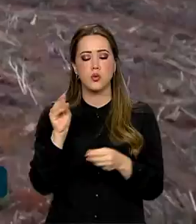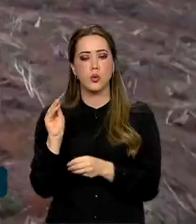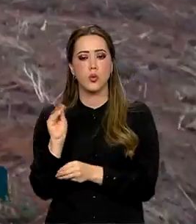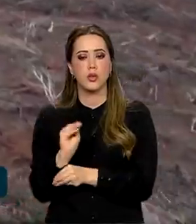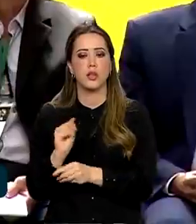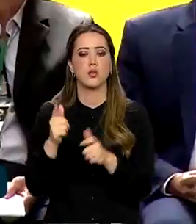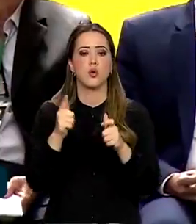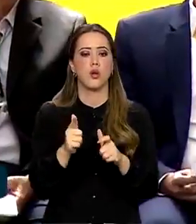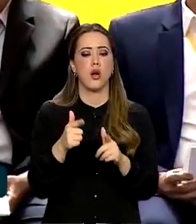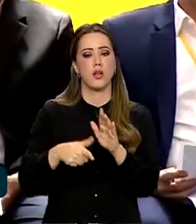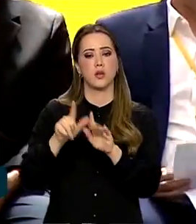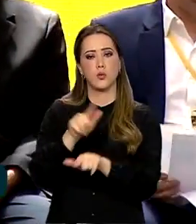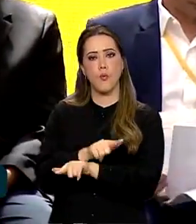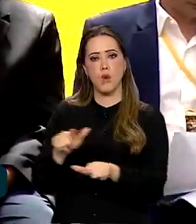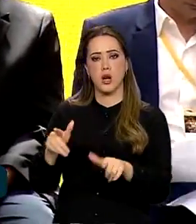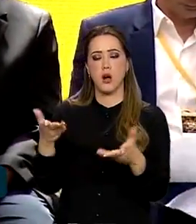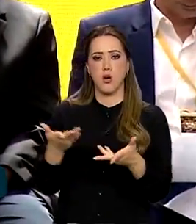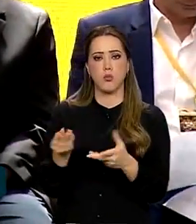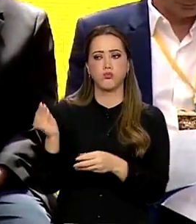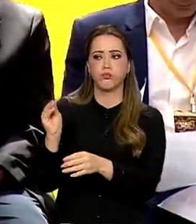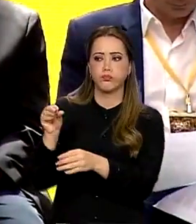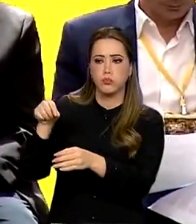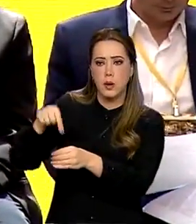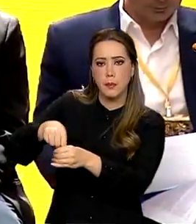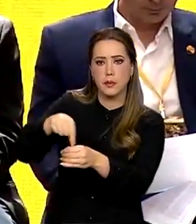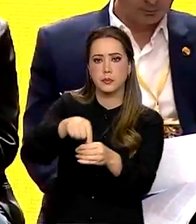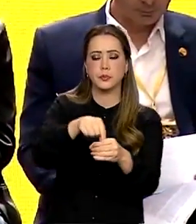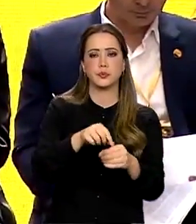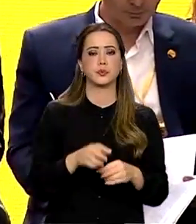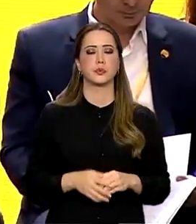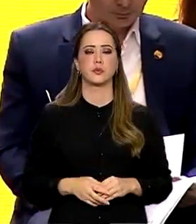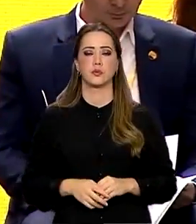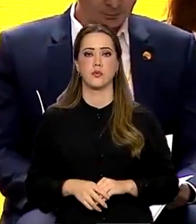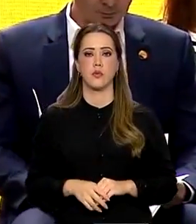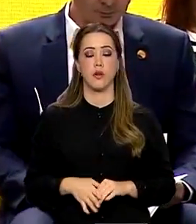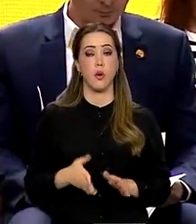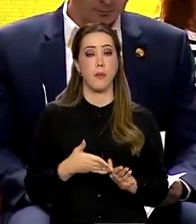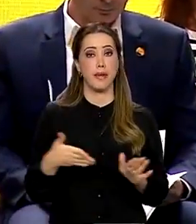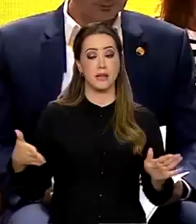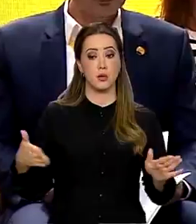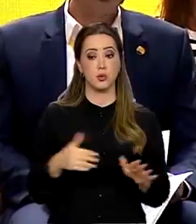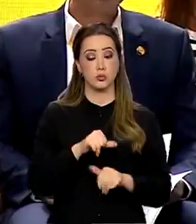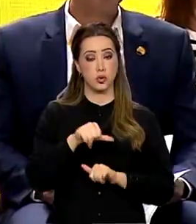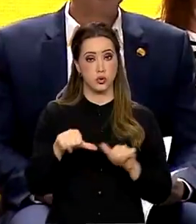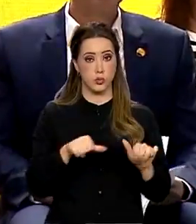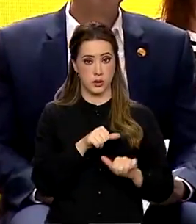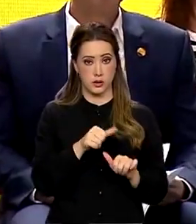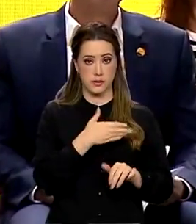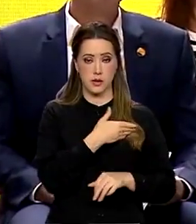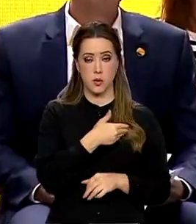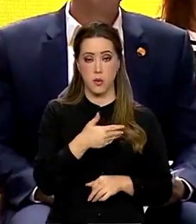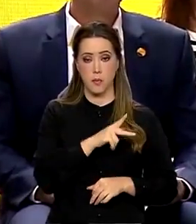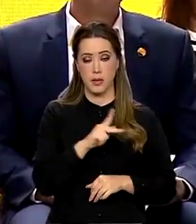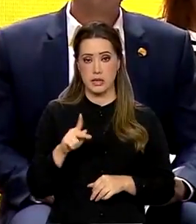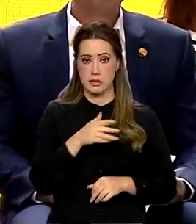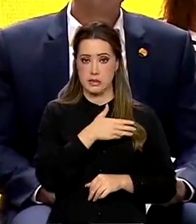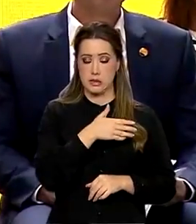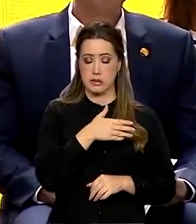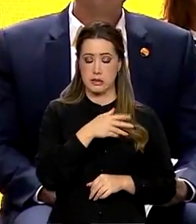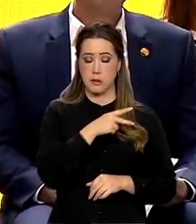áreas degradadas. Durante o processo de transição, o presidente Lula